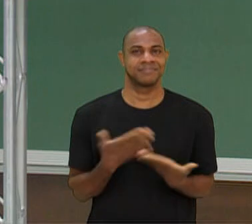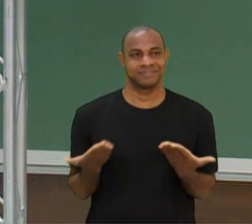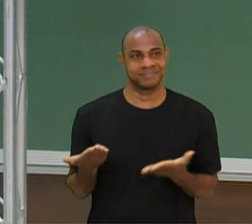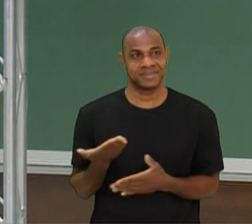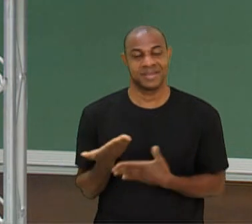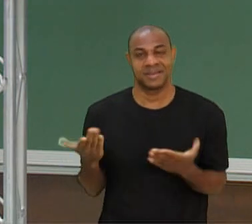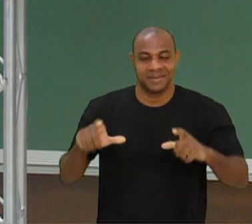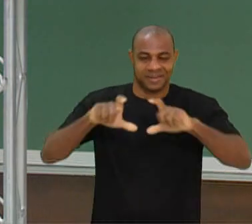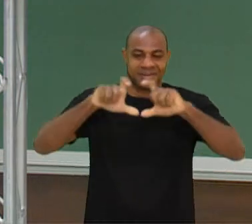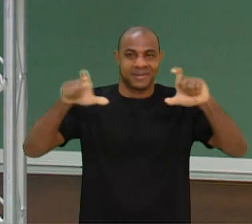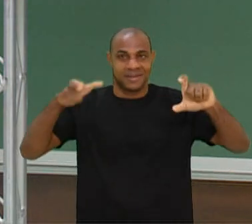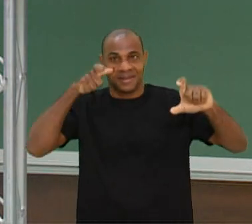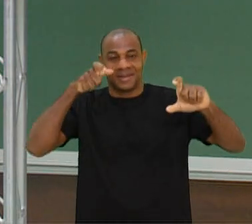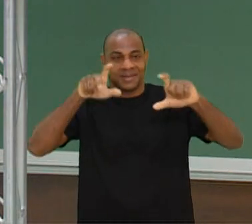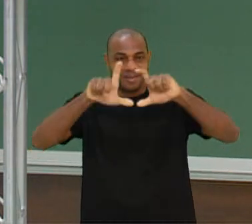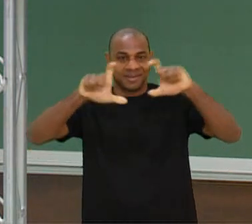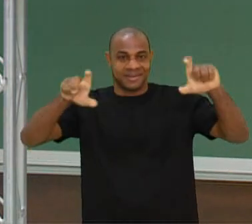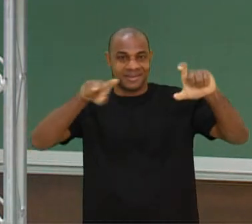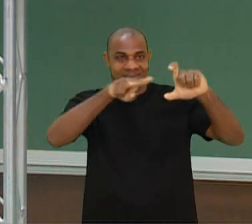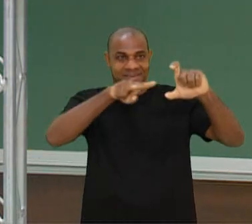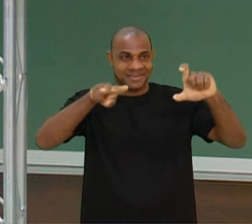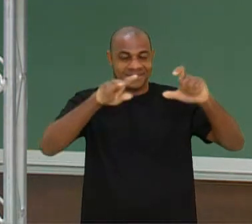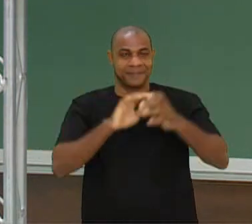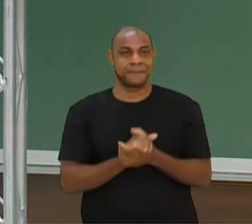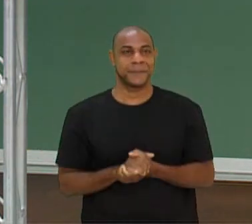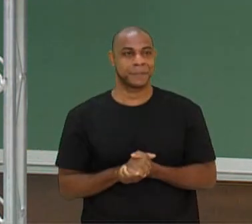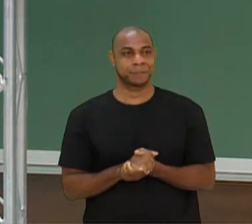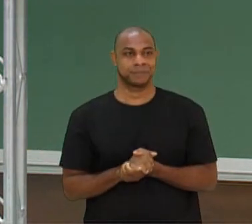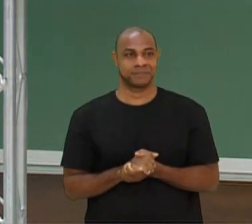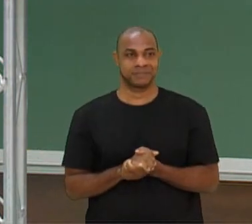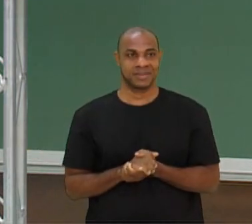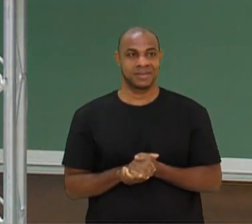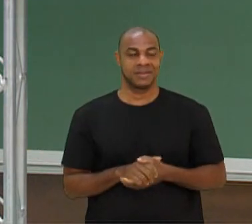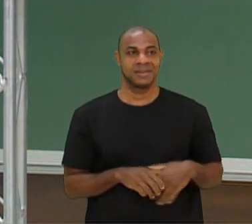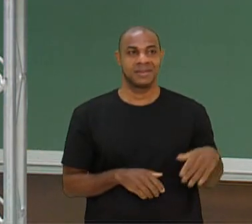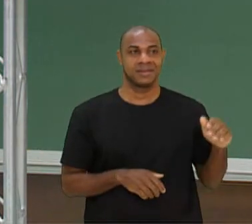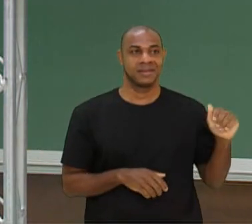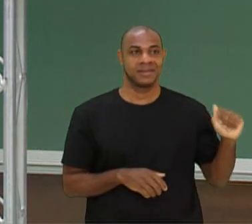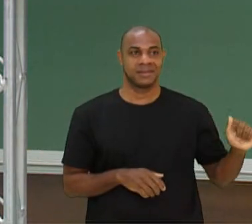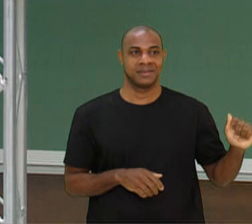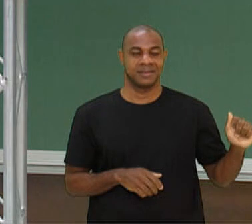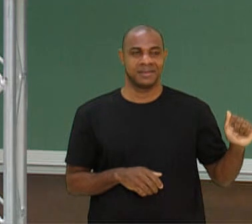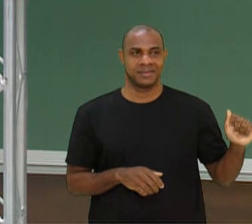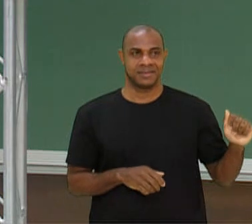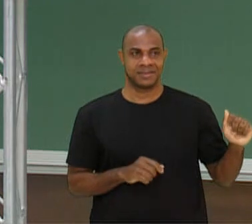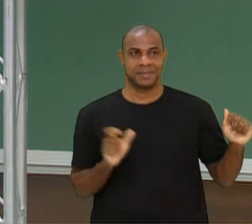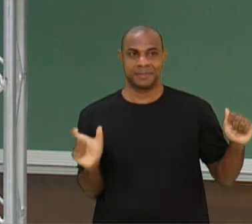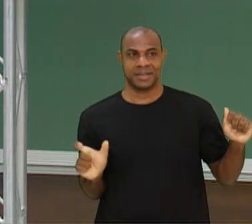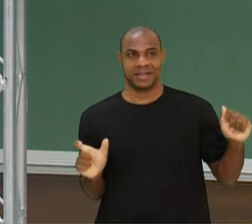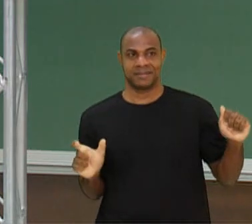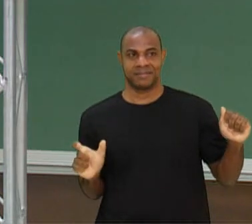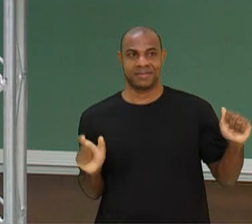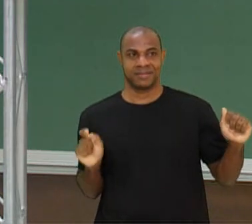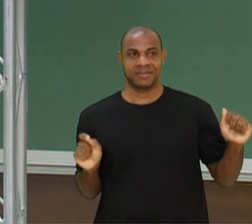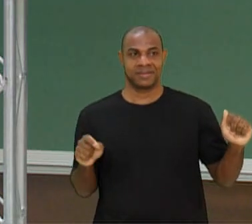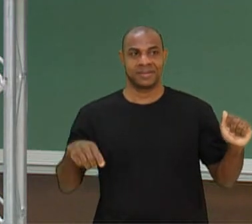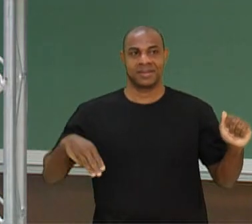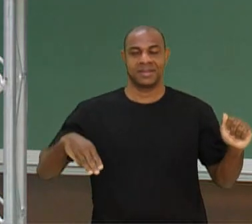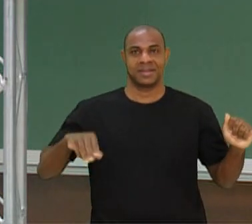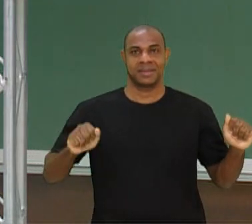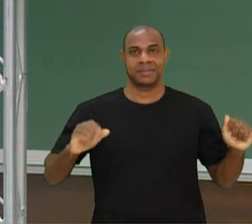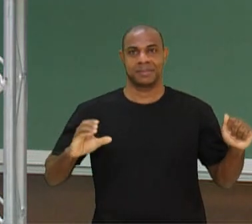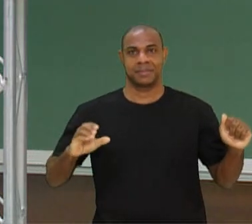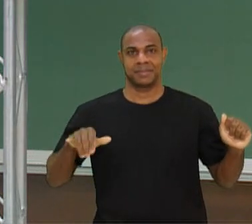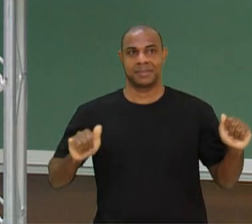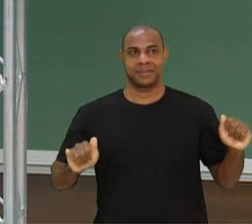Observando a nossa frase, pessoal, the balloons in the Macy's Thanksgiving Parade have several varieties. Então, citamos que